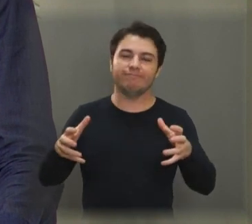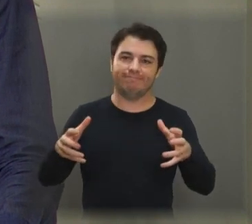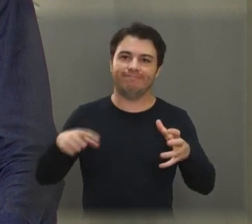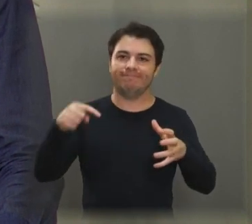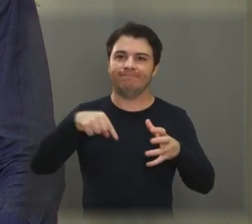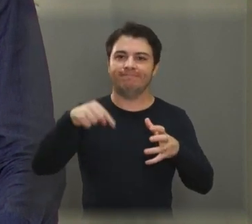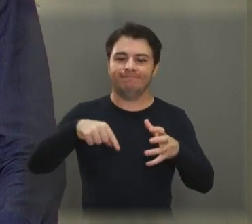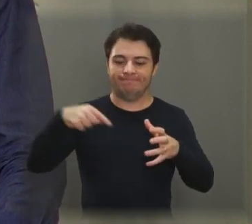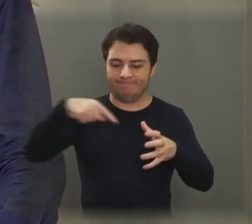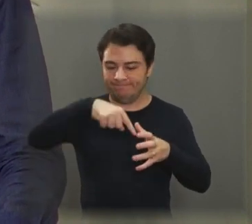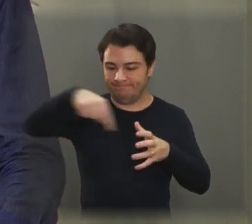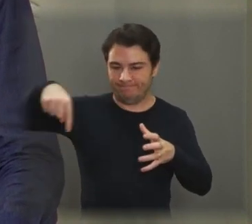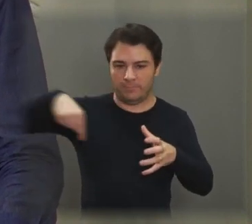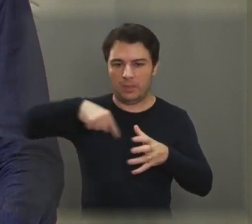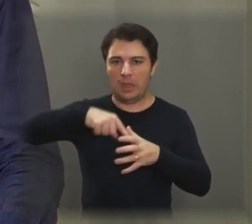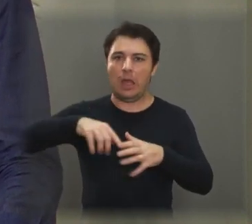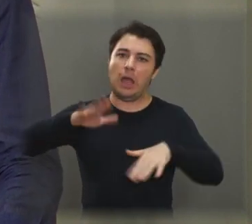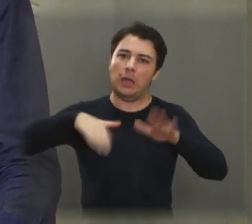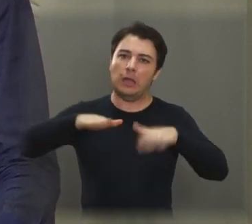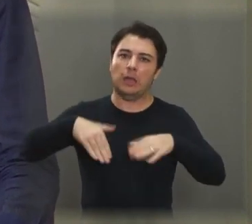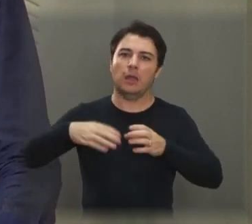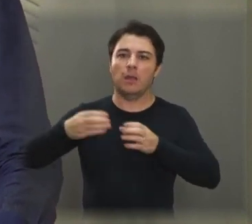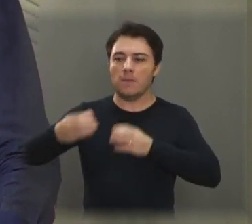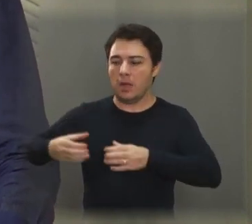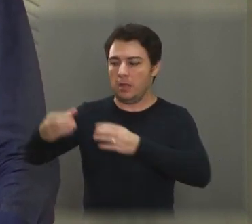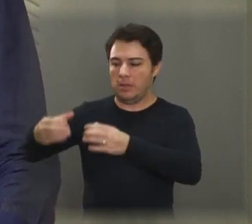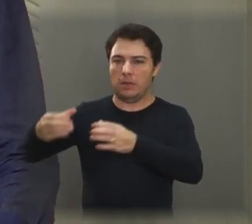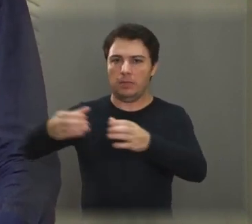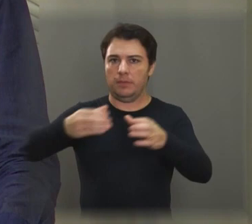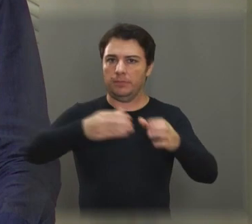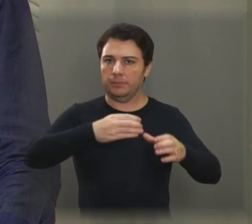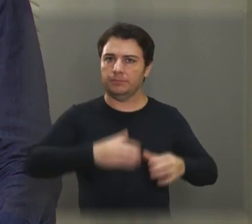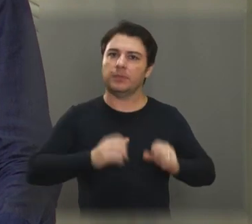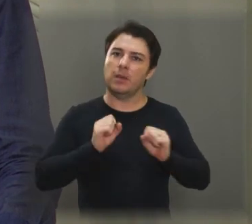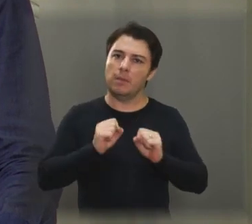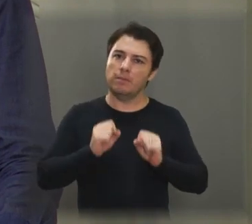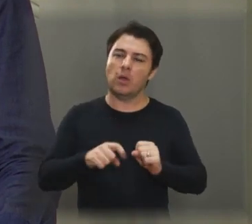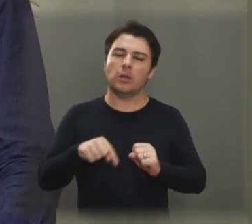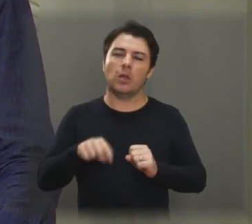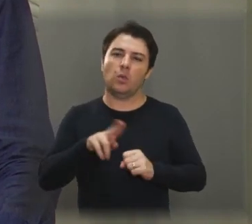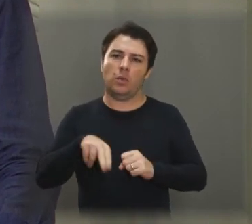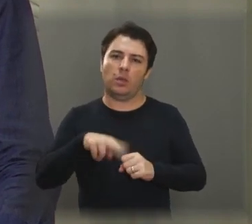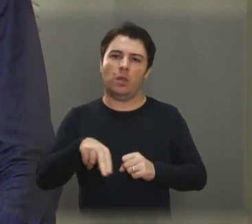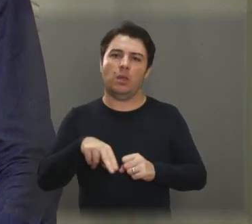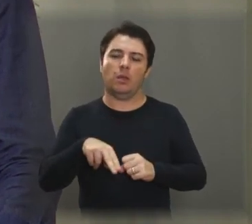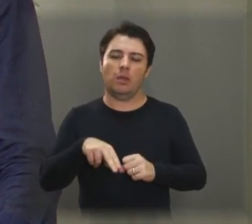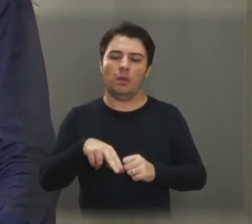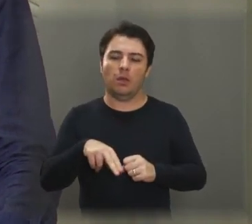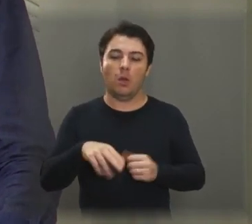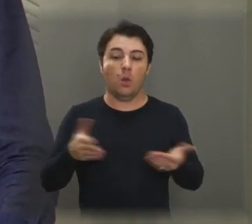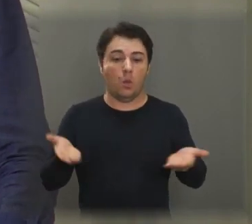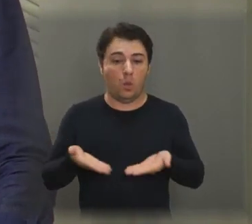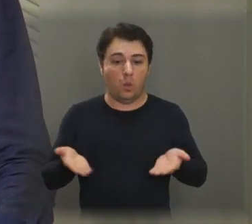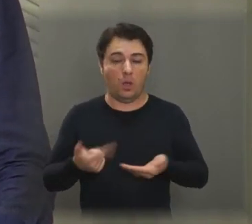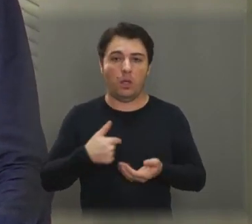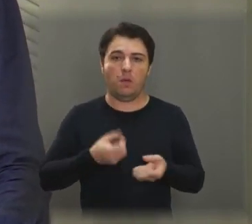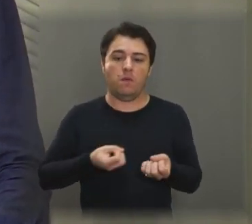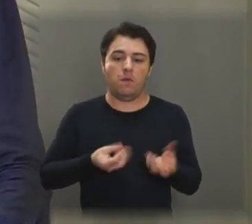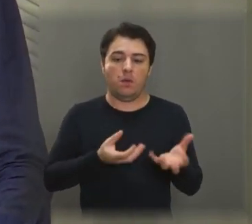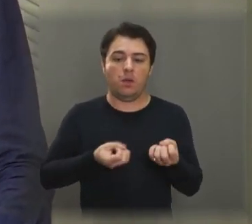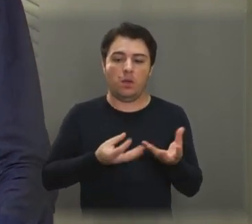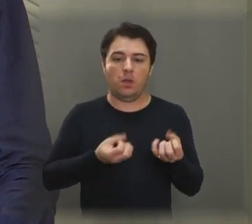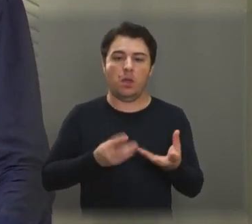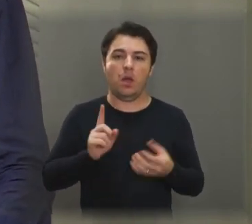que pode-se empregar alguns Alguns partes da cidade alguns partes e bairros e especificamente hoje a gente entrou A